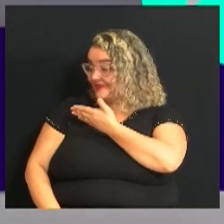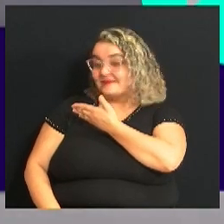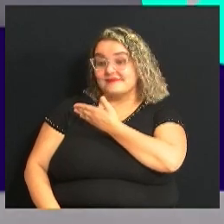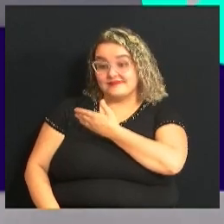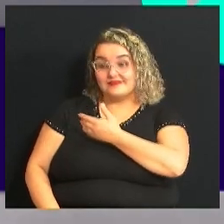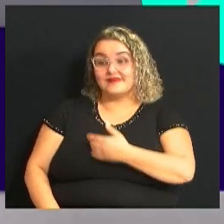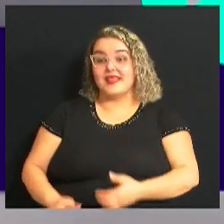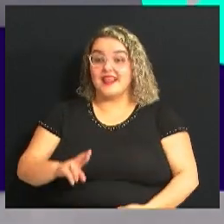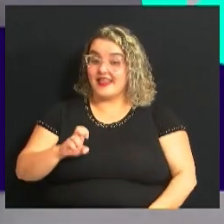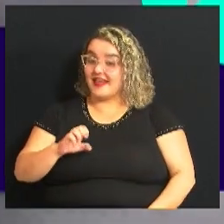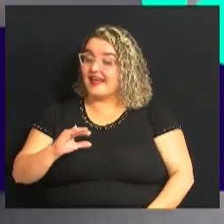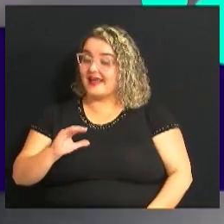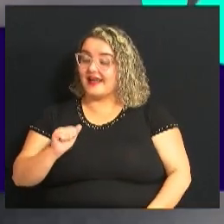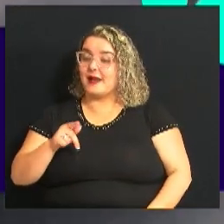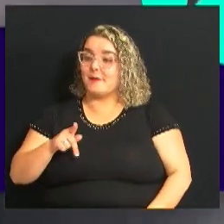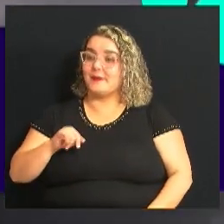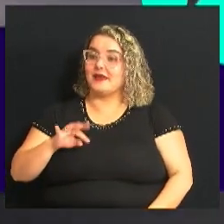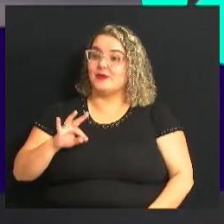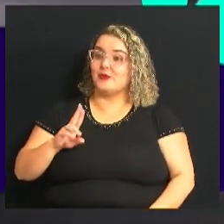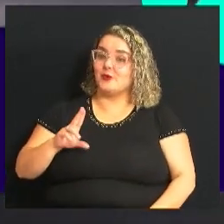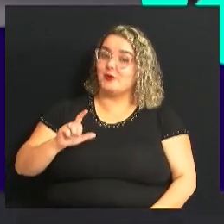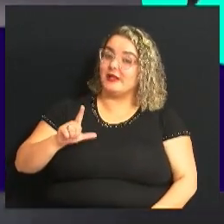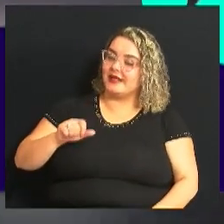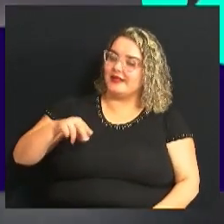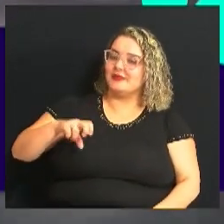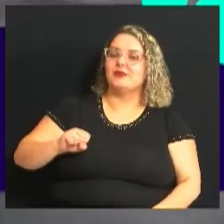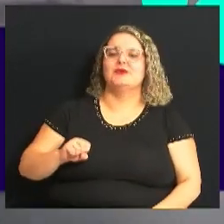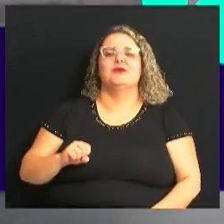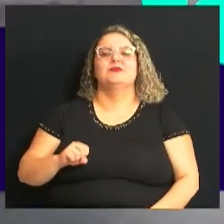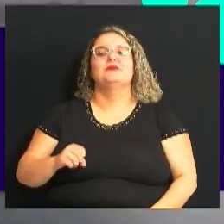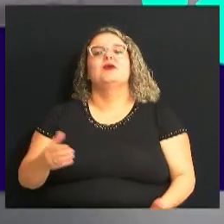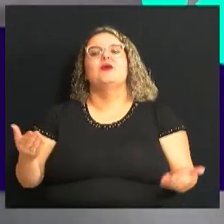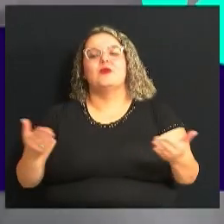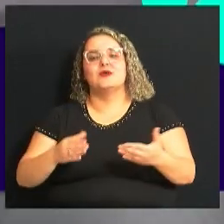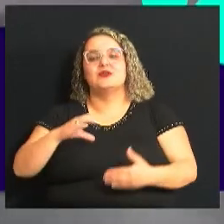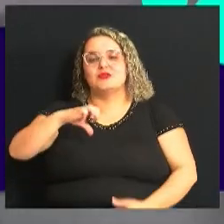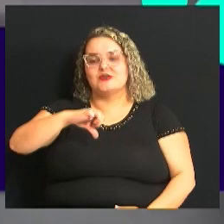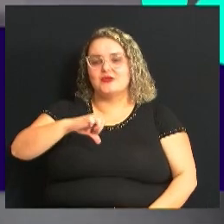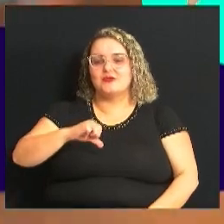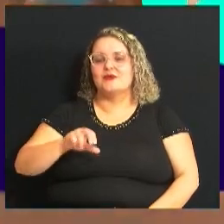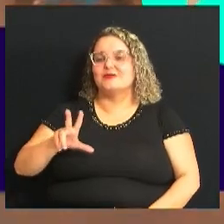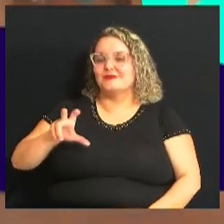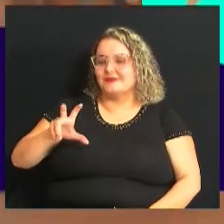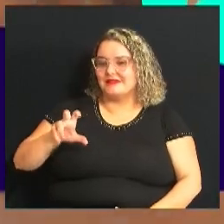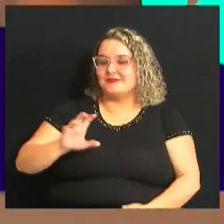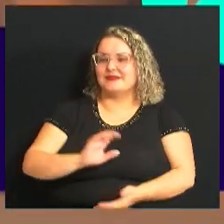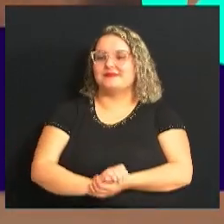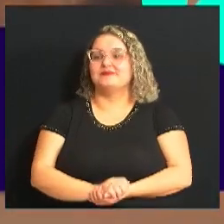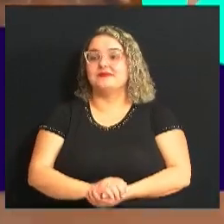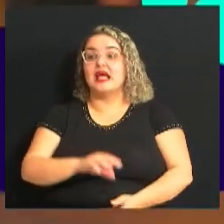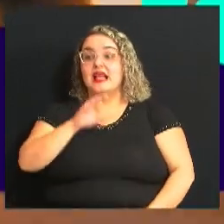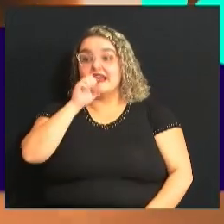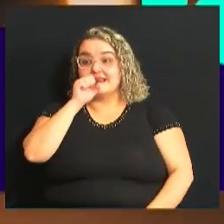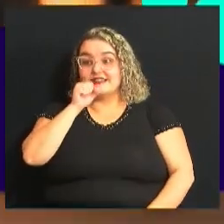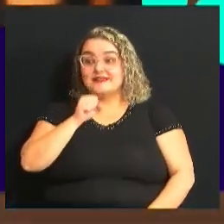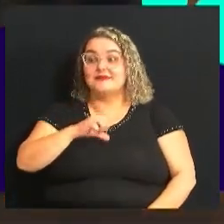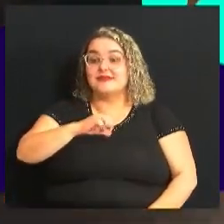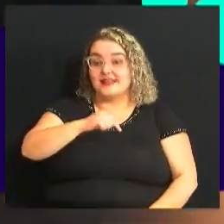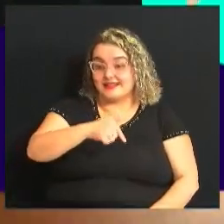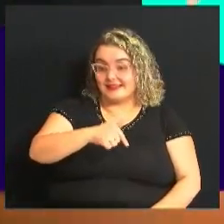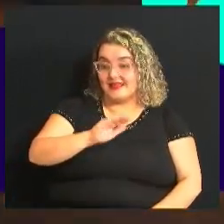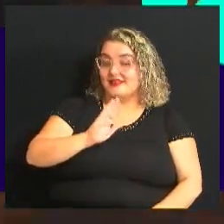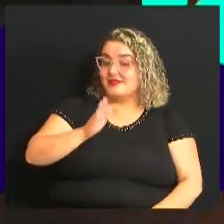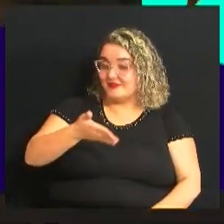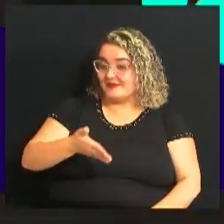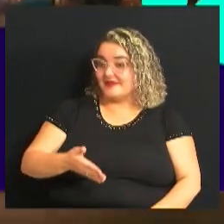em Campinas. Vai ser hoje, 9 horas da noite, no Teatro Iguatemi Campinas. Sábado, às 7h30 da noite,